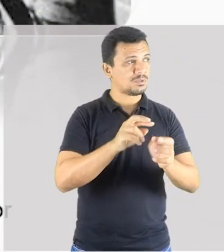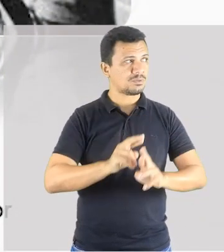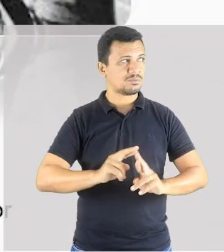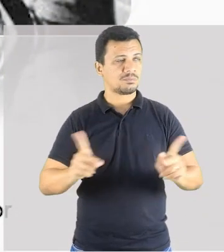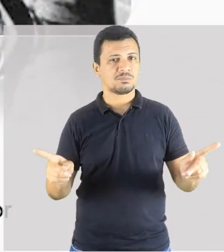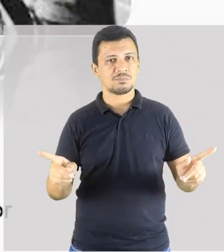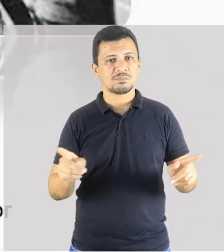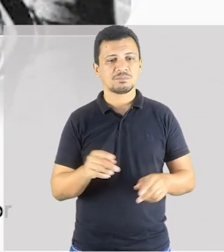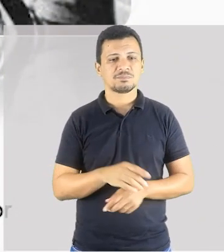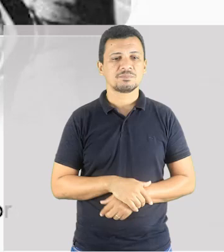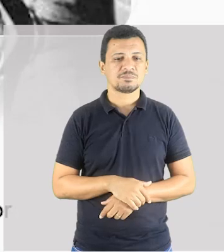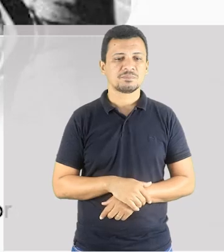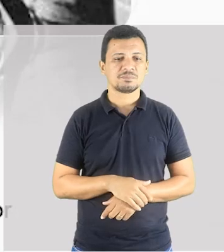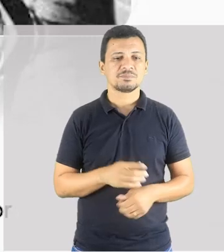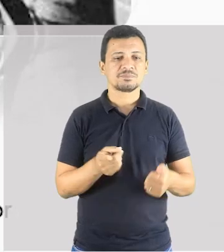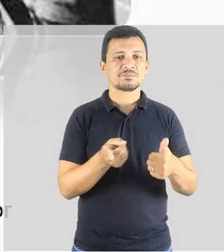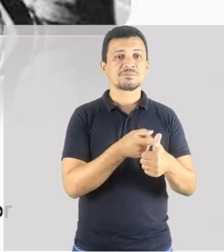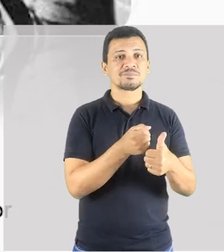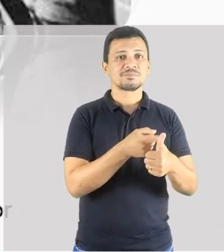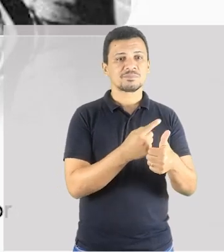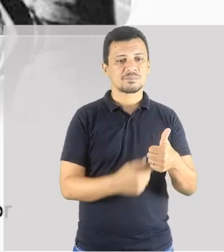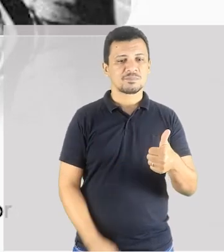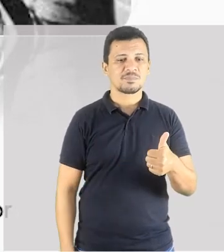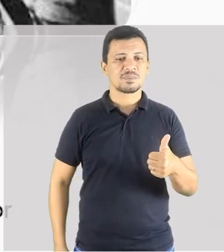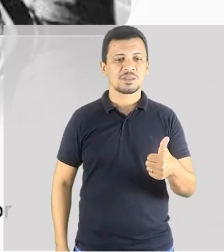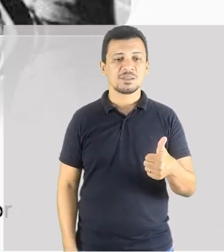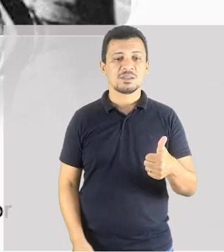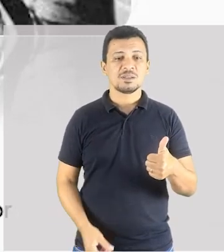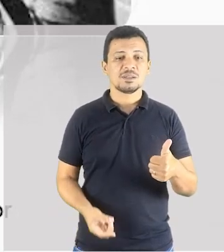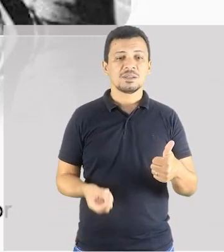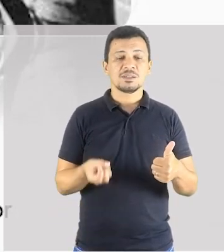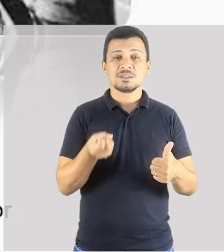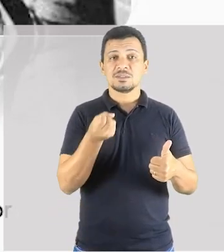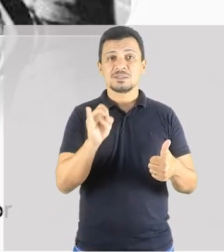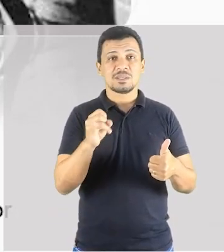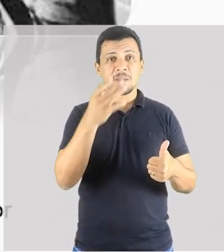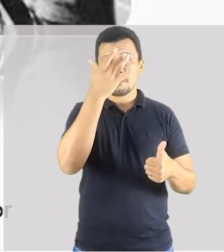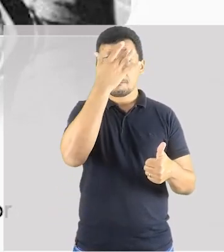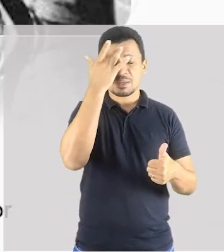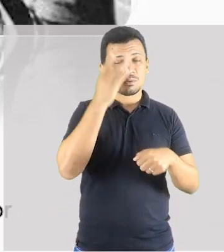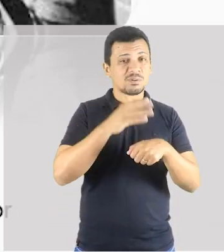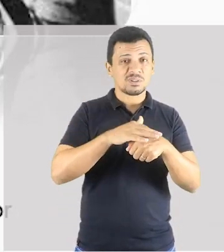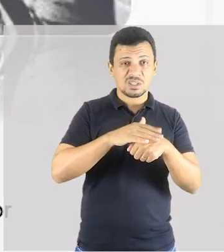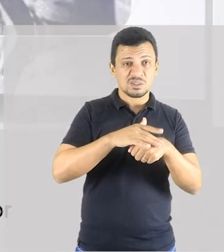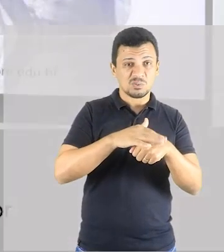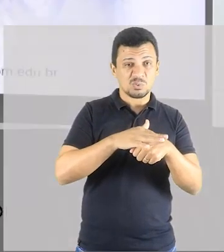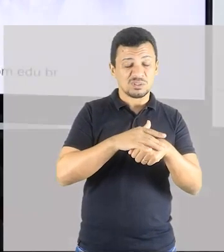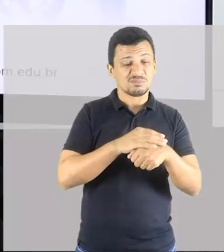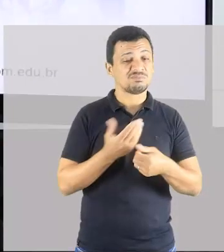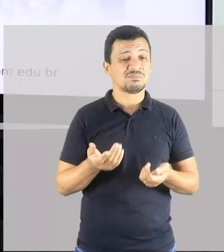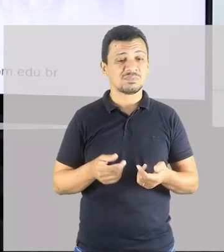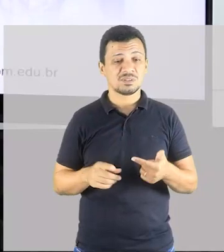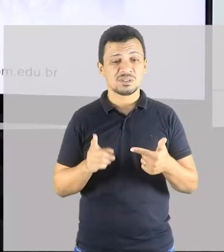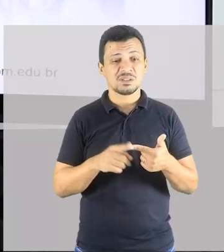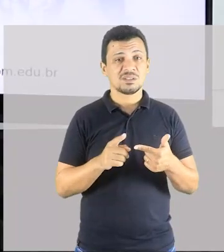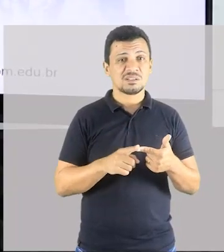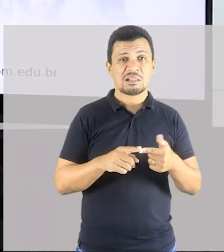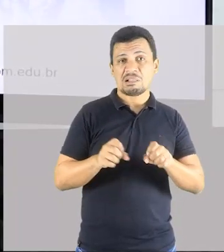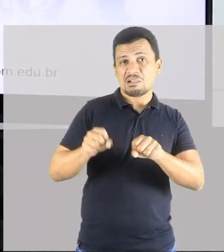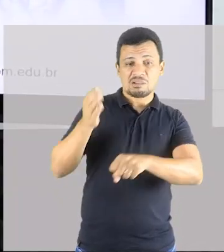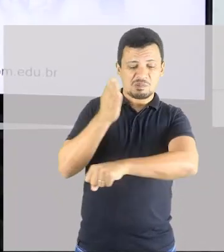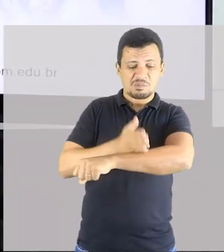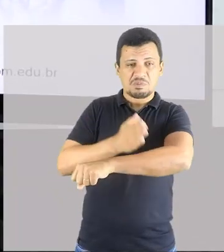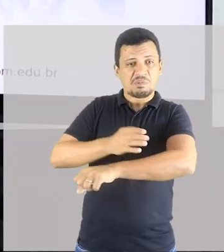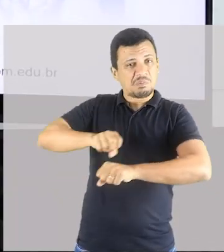objetivos, tá, como elas eram utilizadas em condições terminais ligadas à debilidade crônica, a traumatismo,